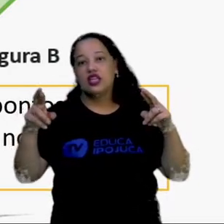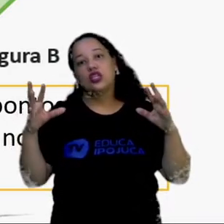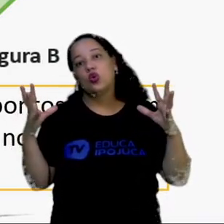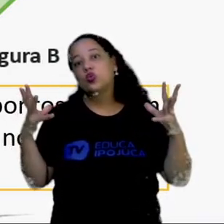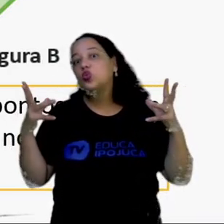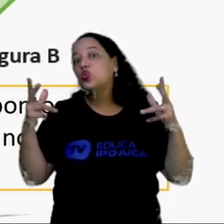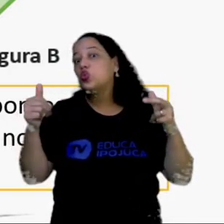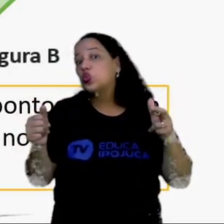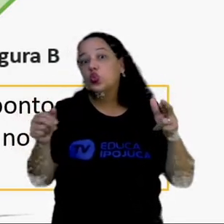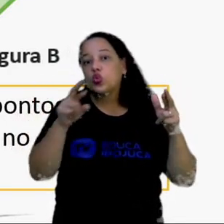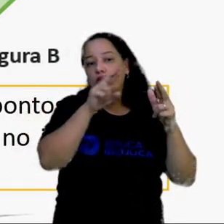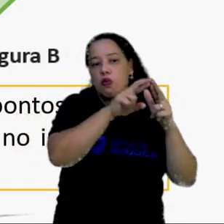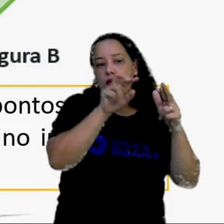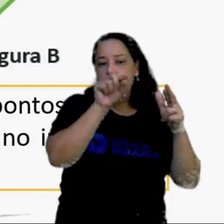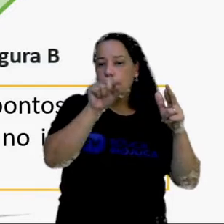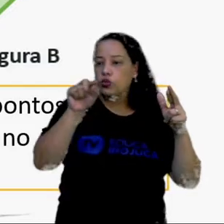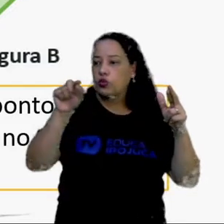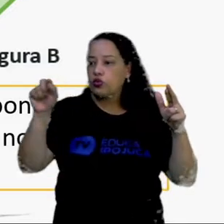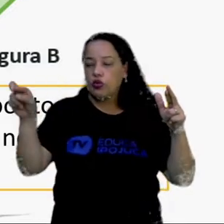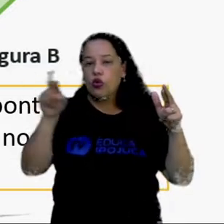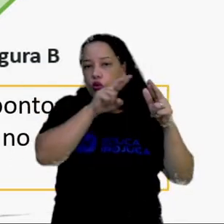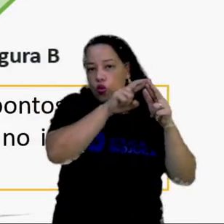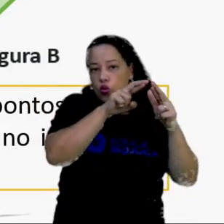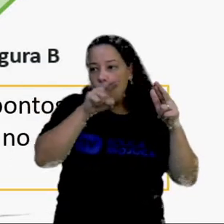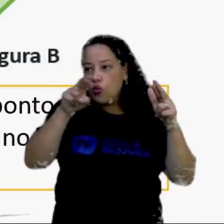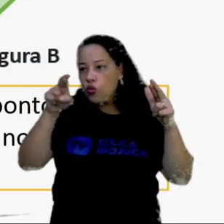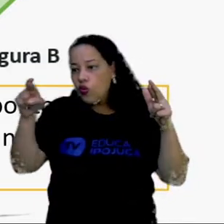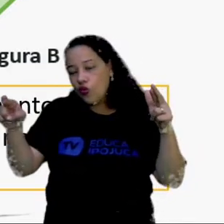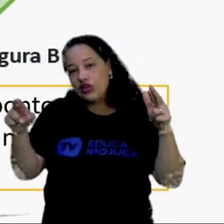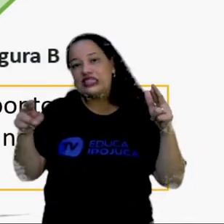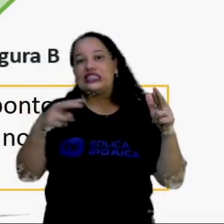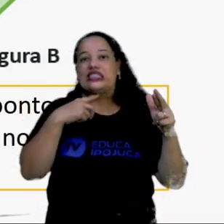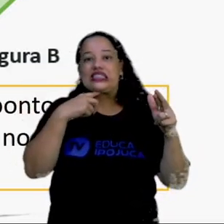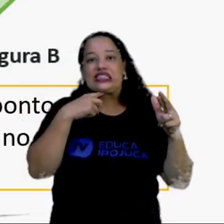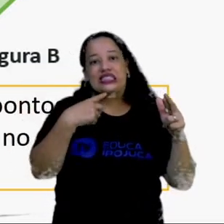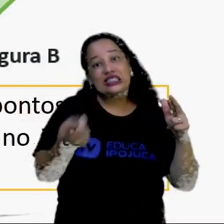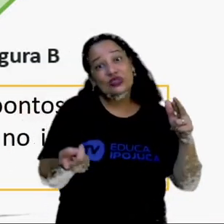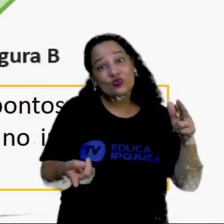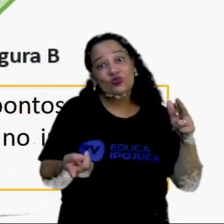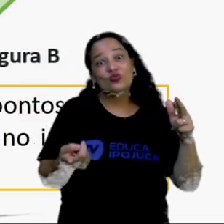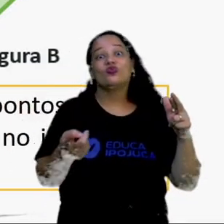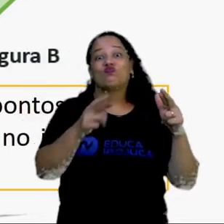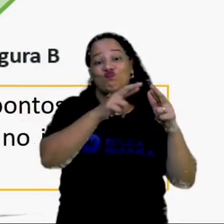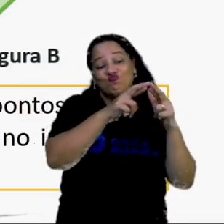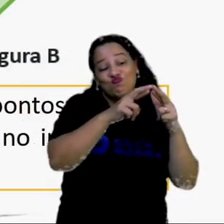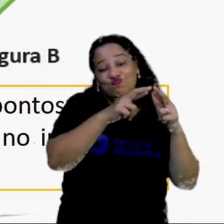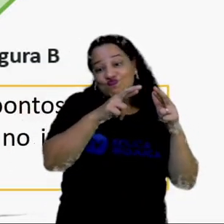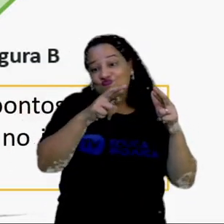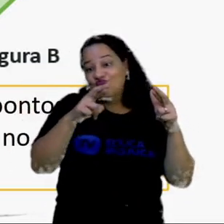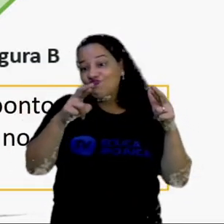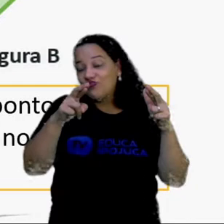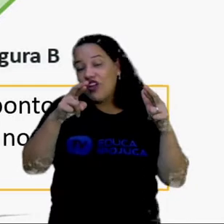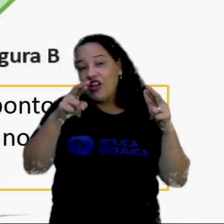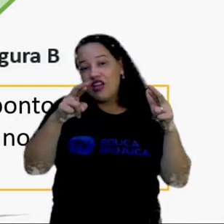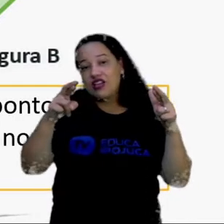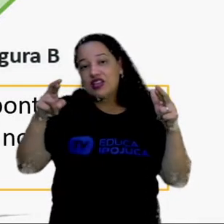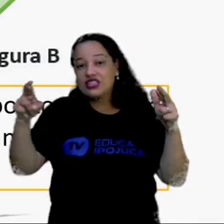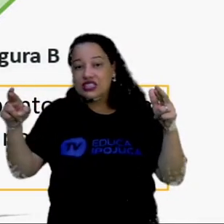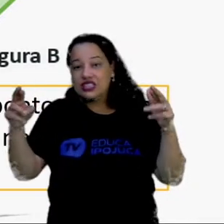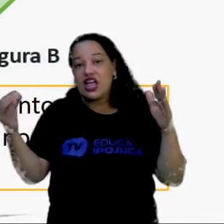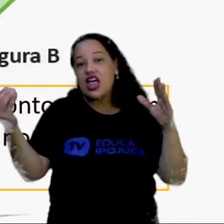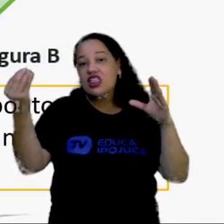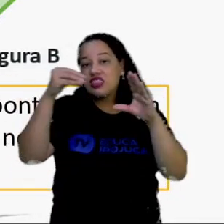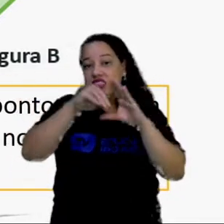todos os pontos pertencentes a esse segmento de reta ele passam pelo interior